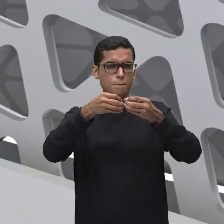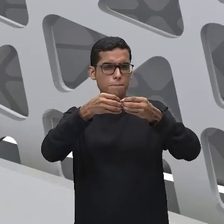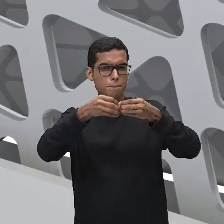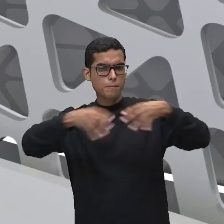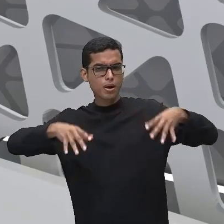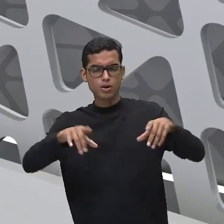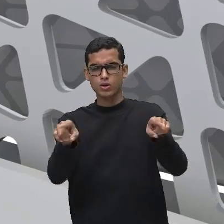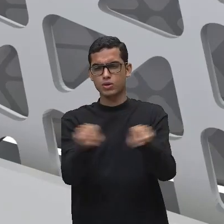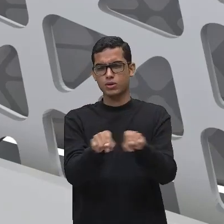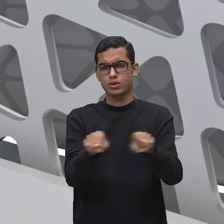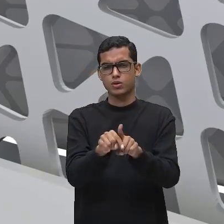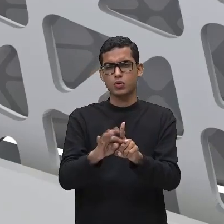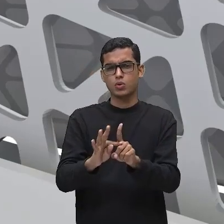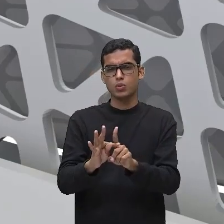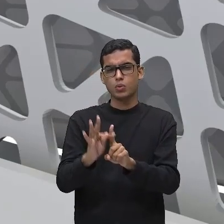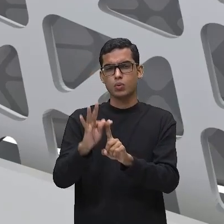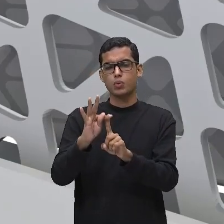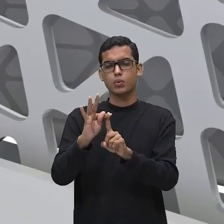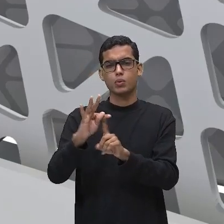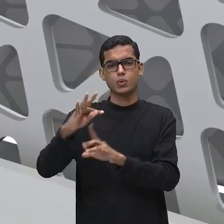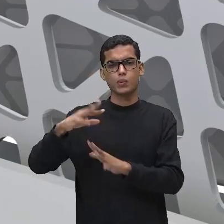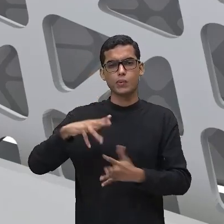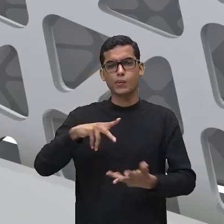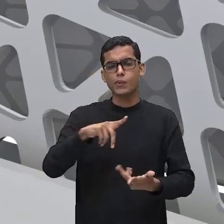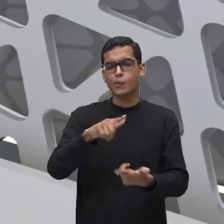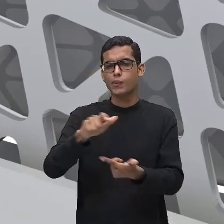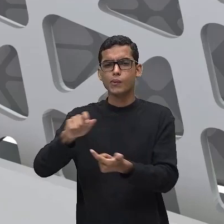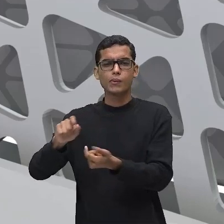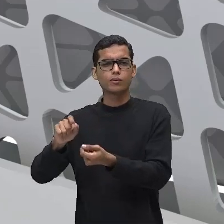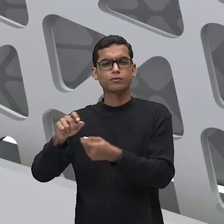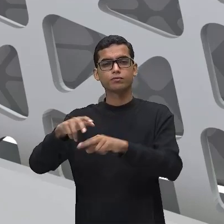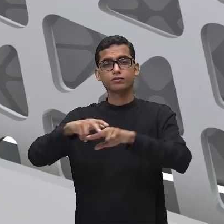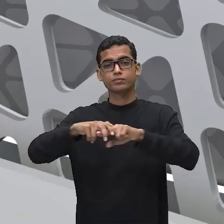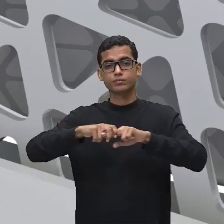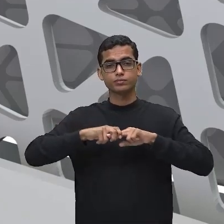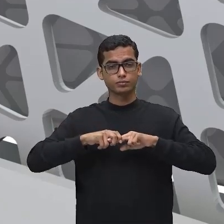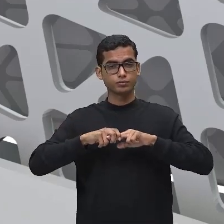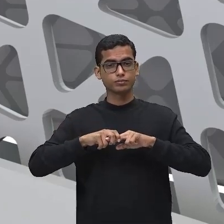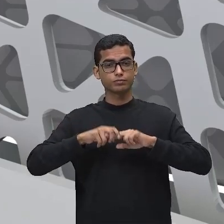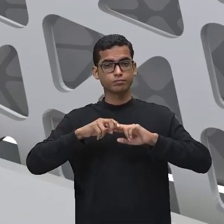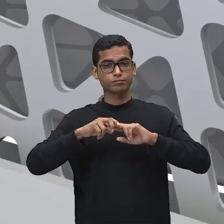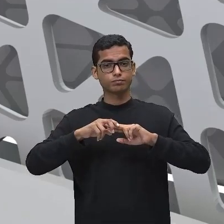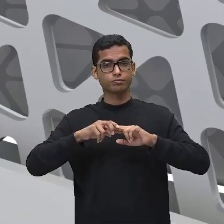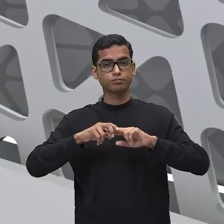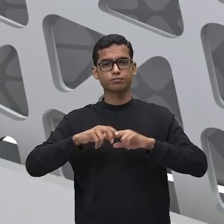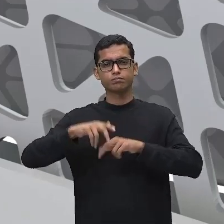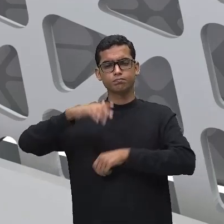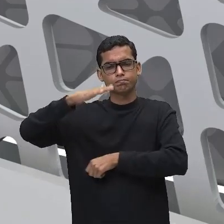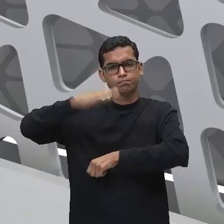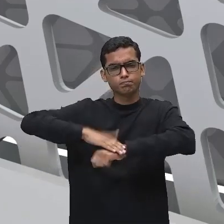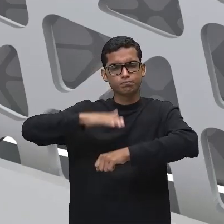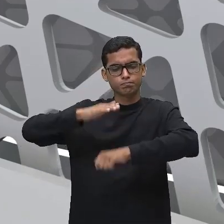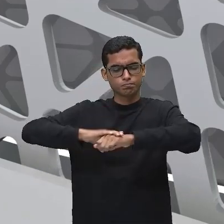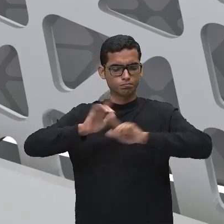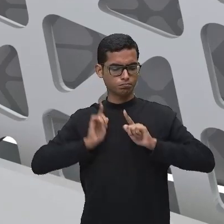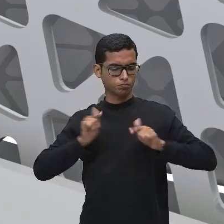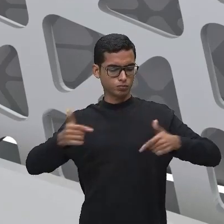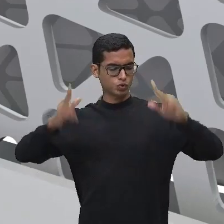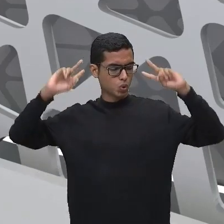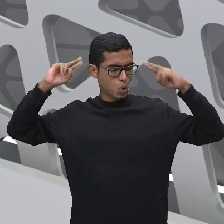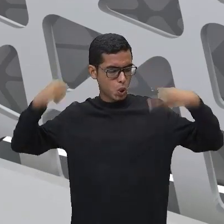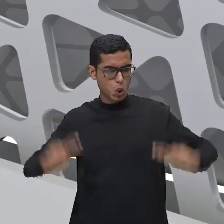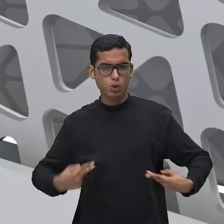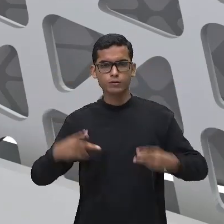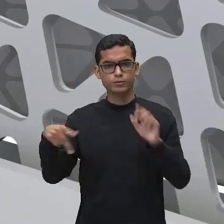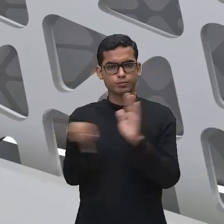aumenta a temperatura do planeta Terra devido às próprias ações do